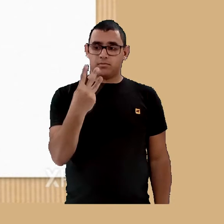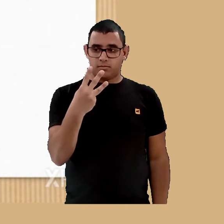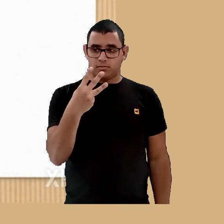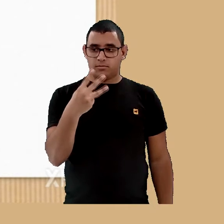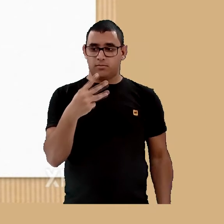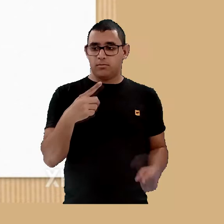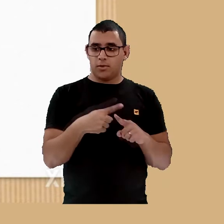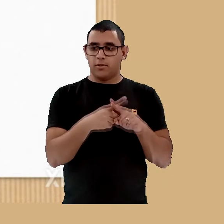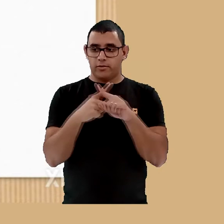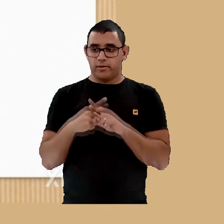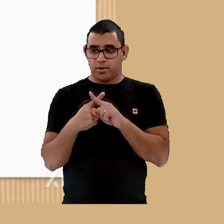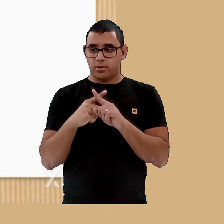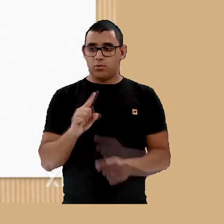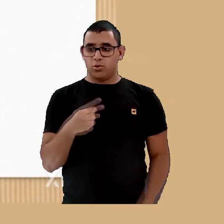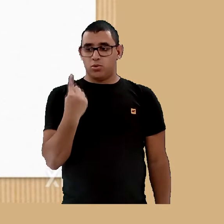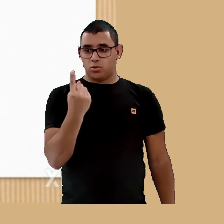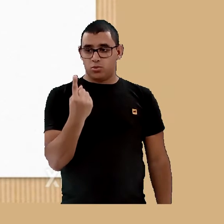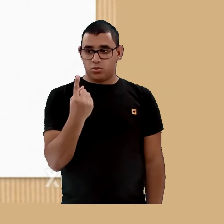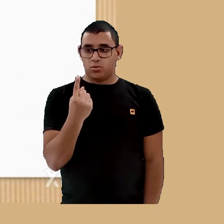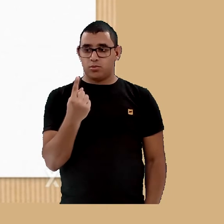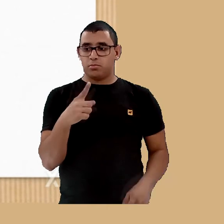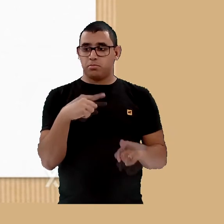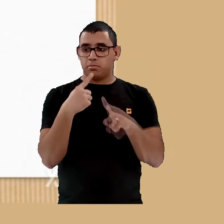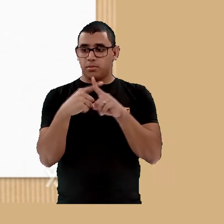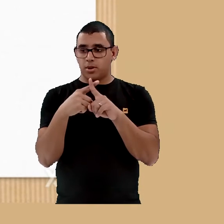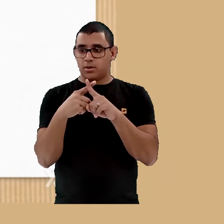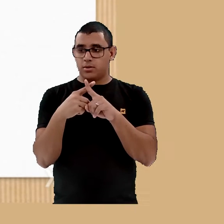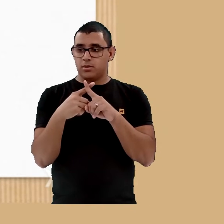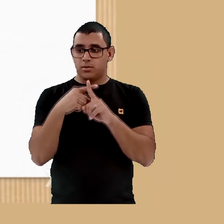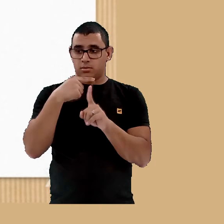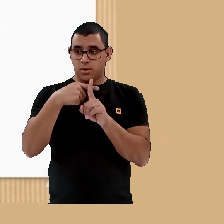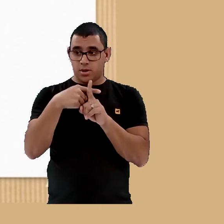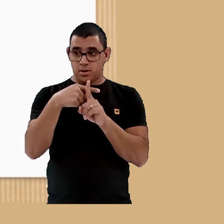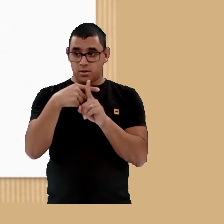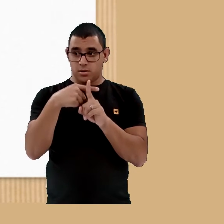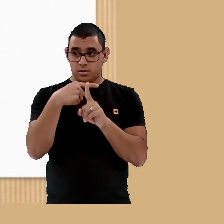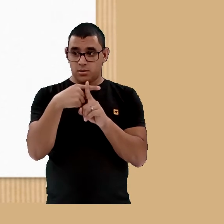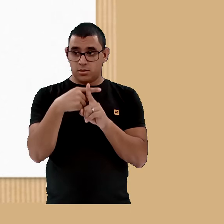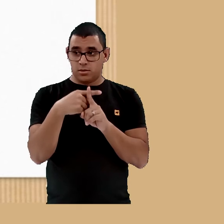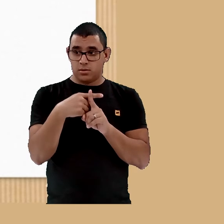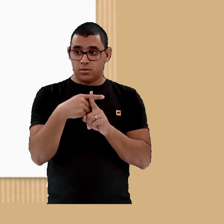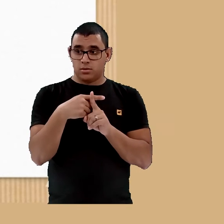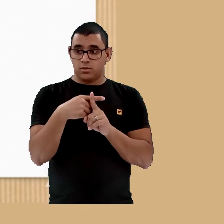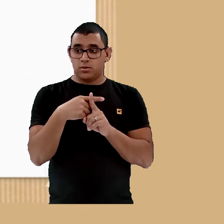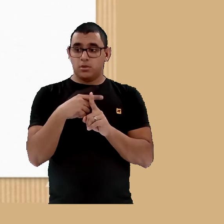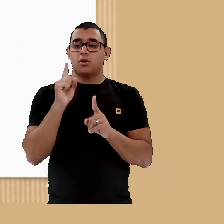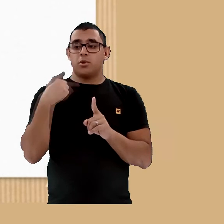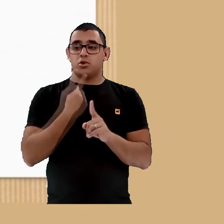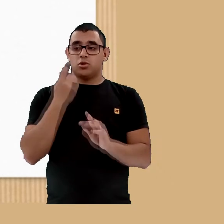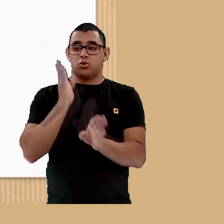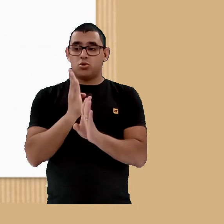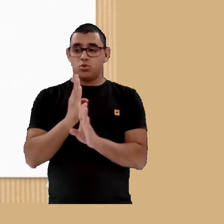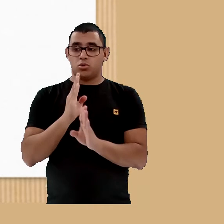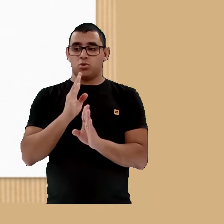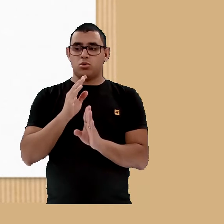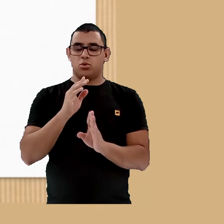0,03, multiplicado por 1, mais... Ele deu na questão o coeficiente de dilatação linear, mas nós